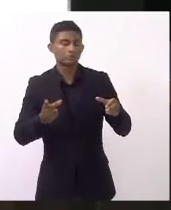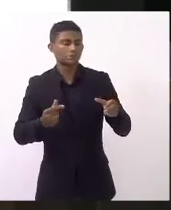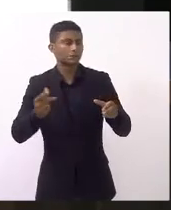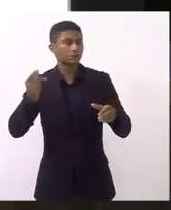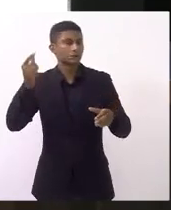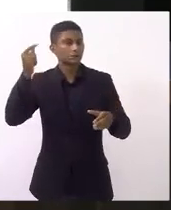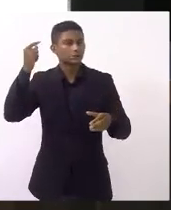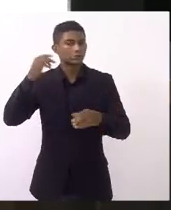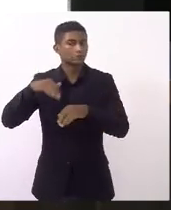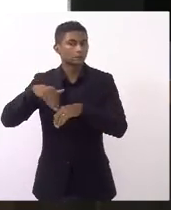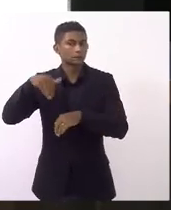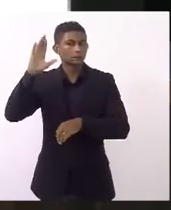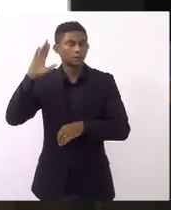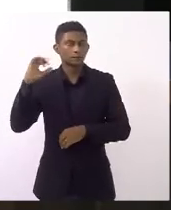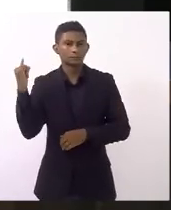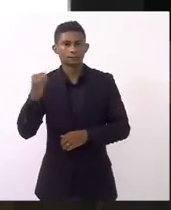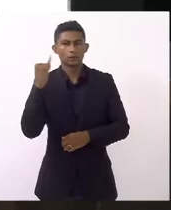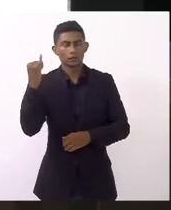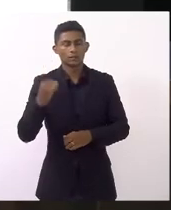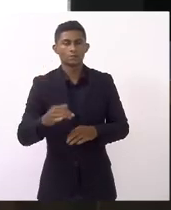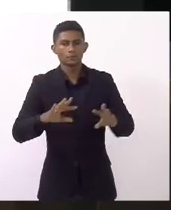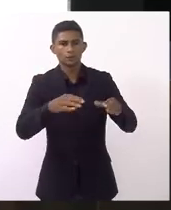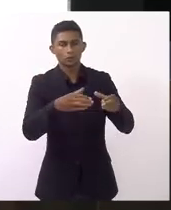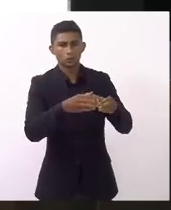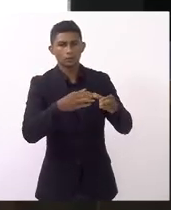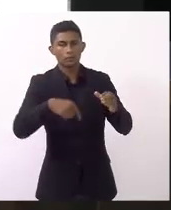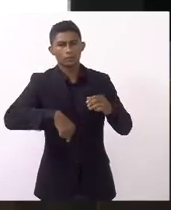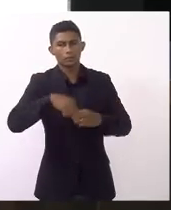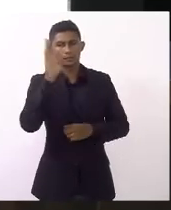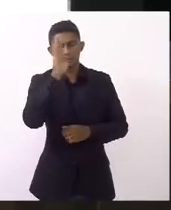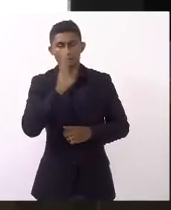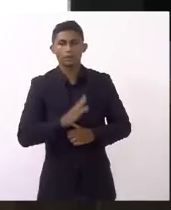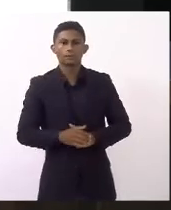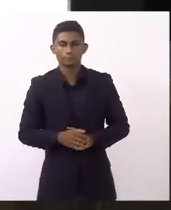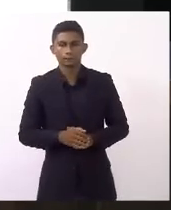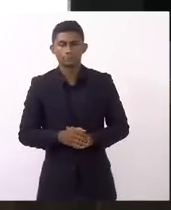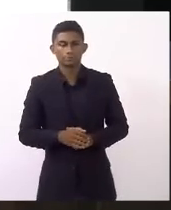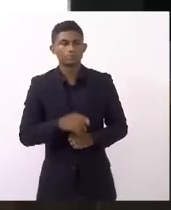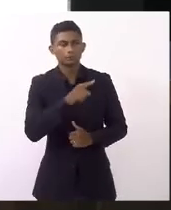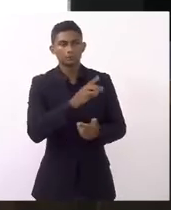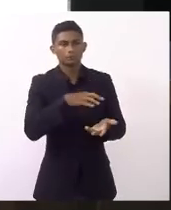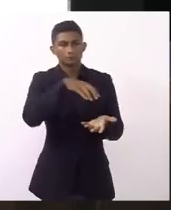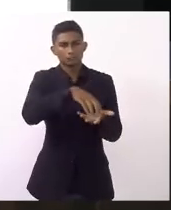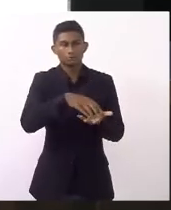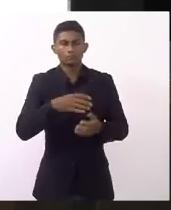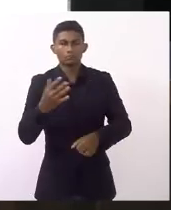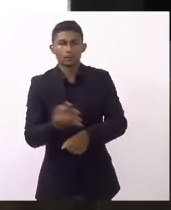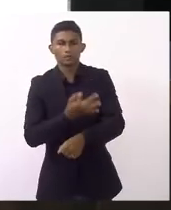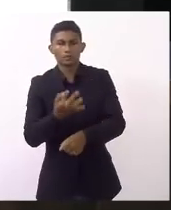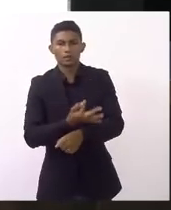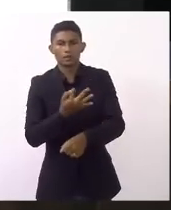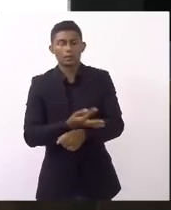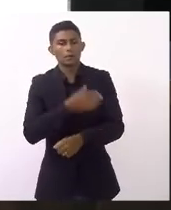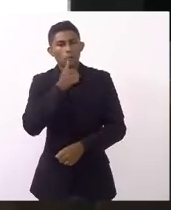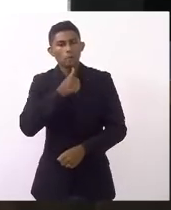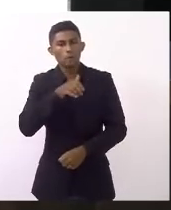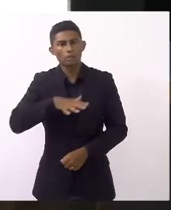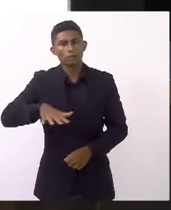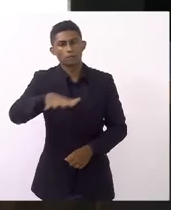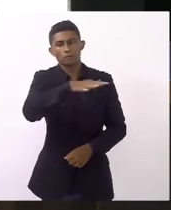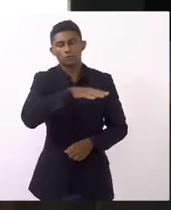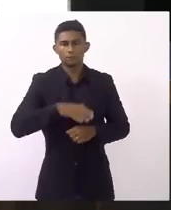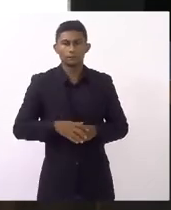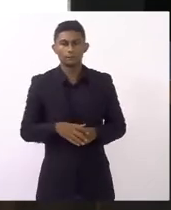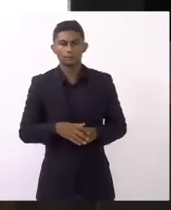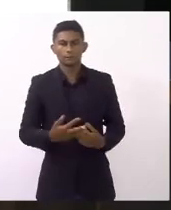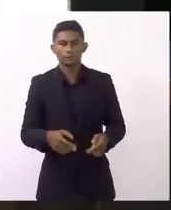e mais importantes confrarias do Brasil sendo o núcleo de resistência feminina devoto a